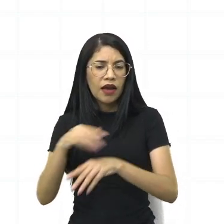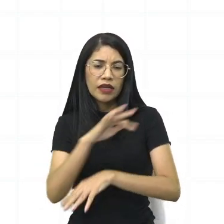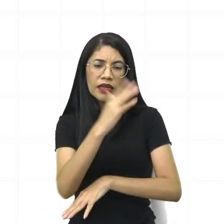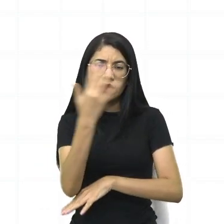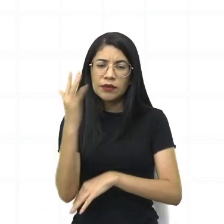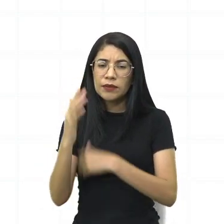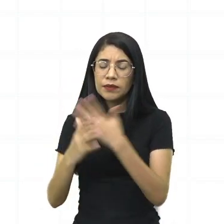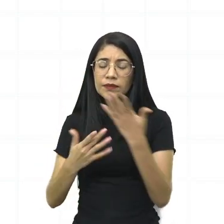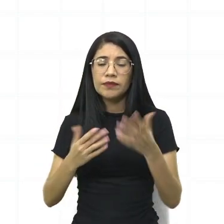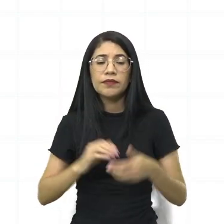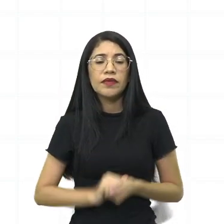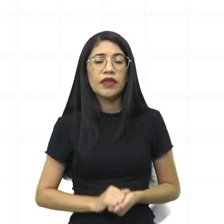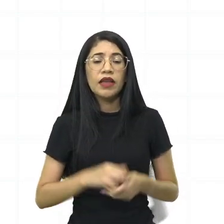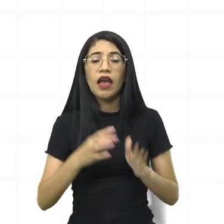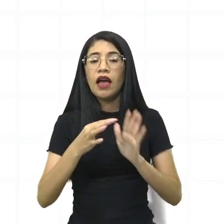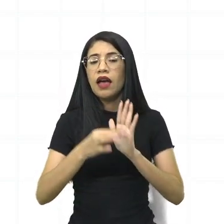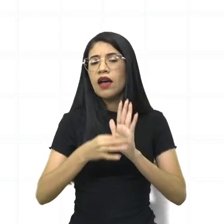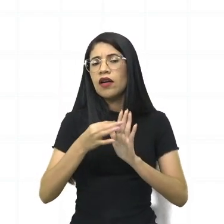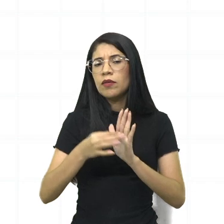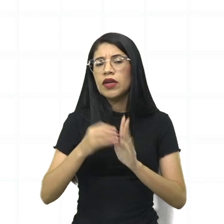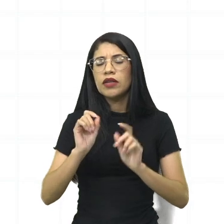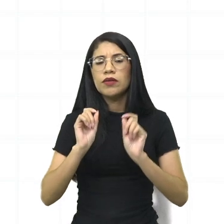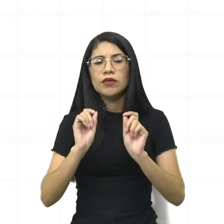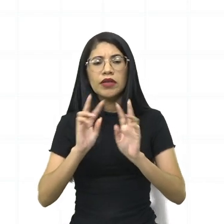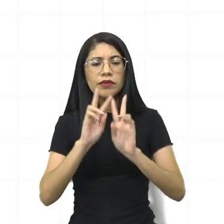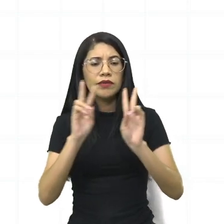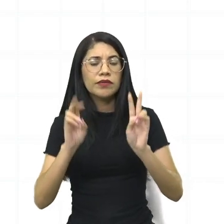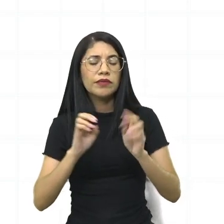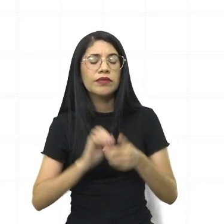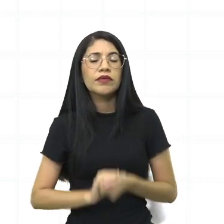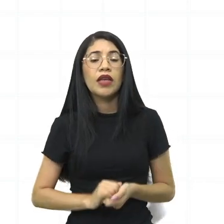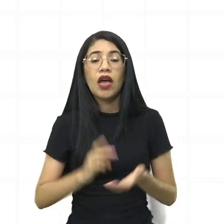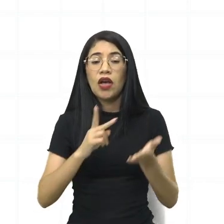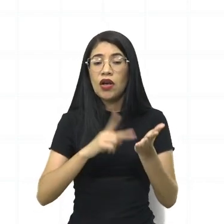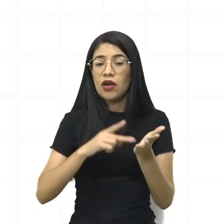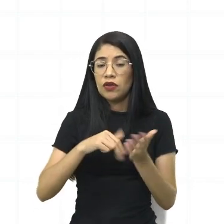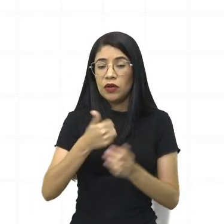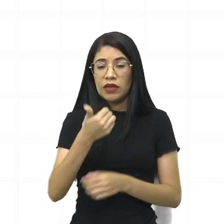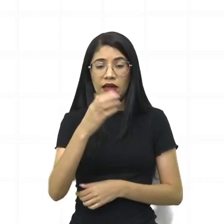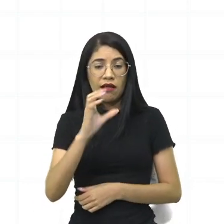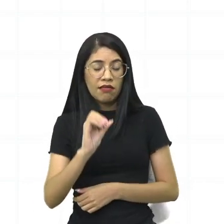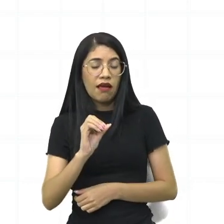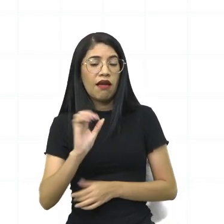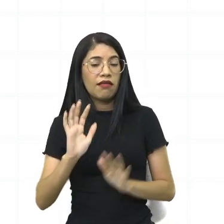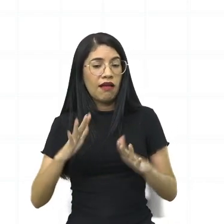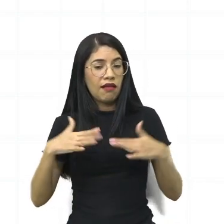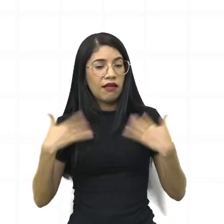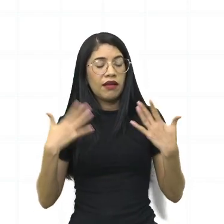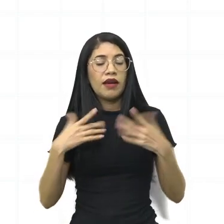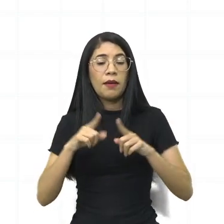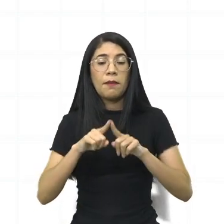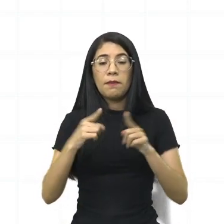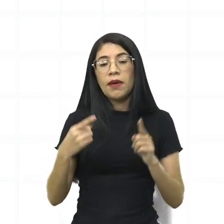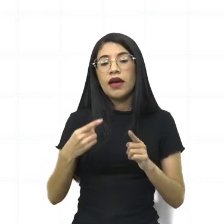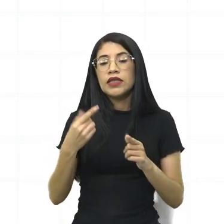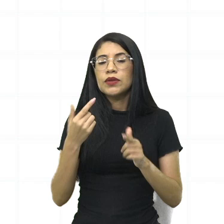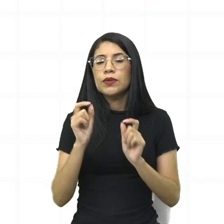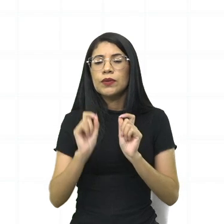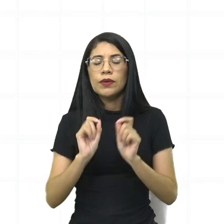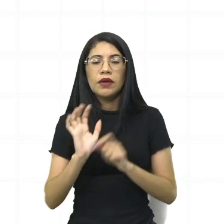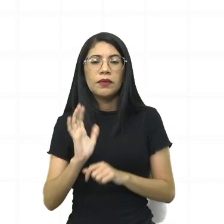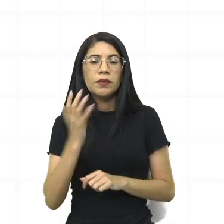é a opinião que nós temos em relação a isso? Apesar de tirar nota 10 no quesito alegria, a banda possui um